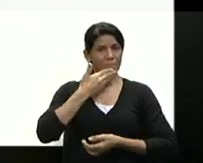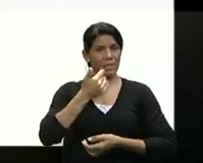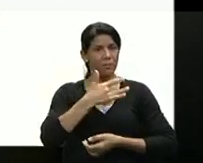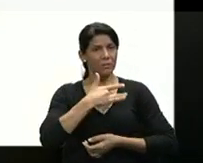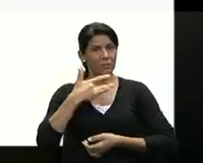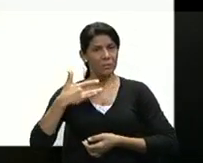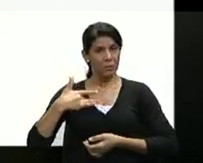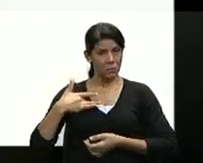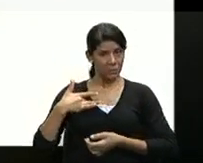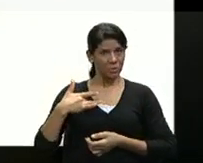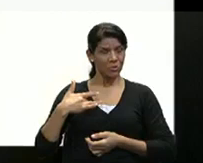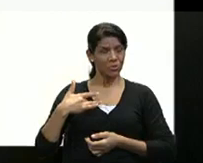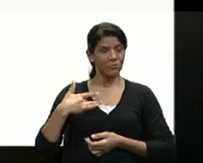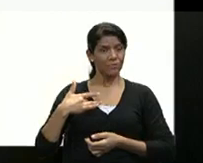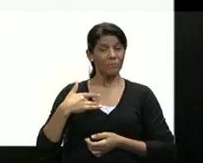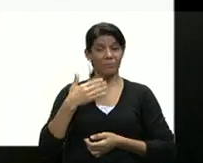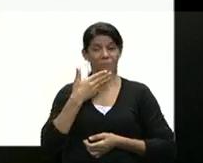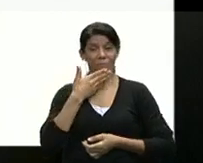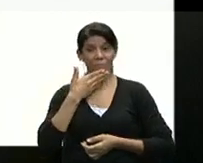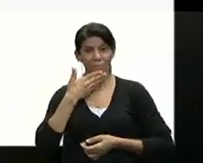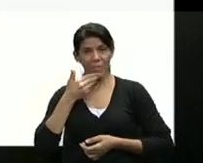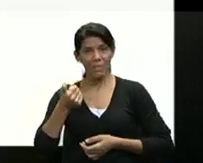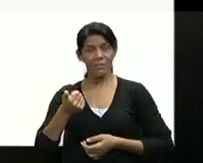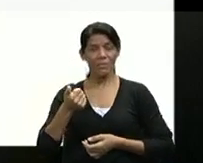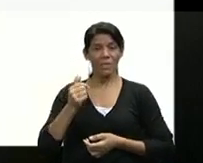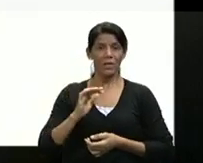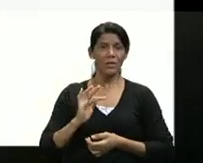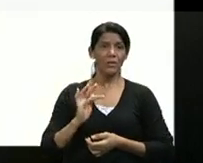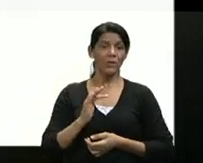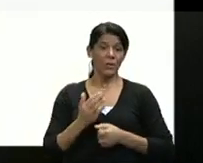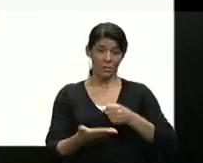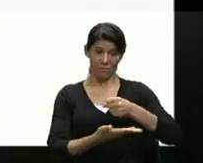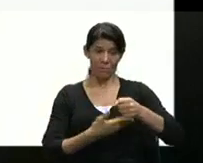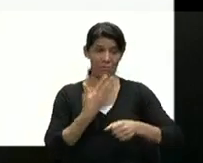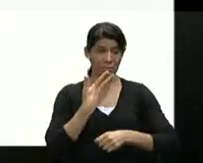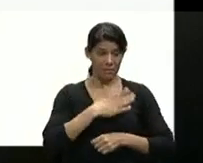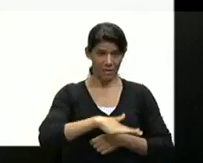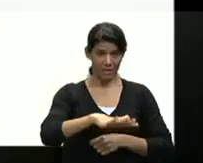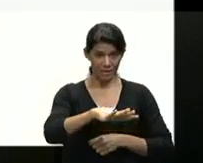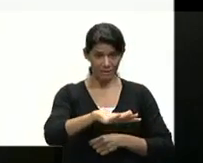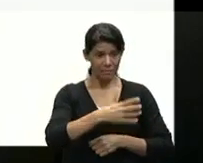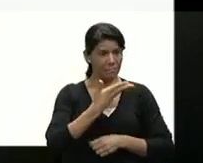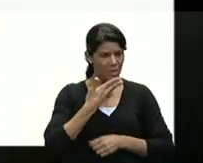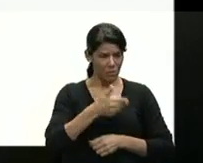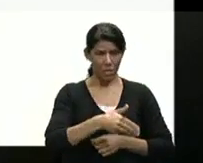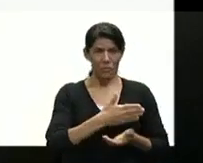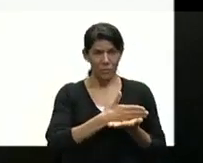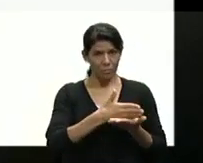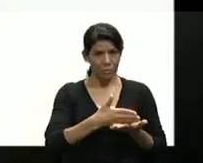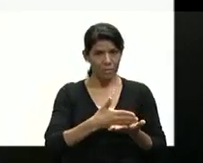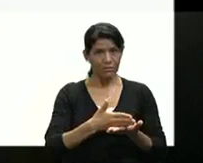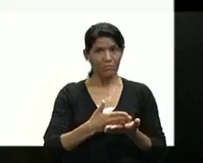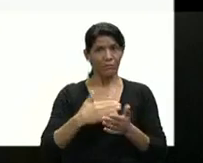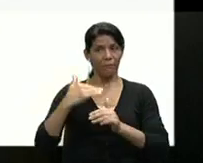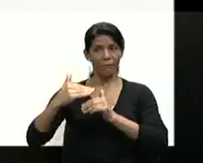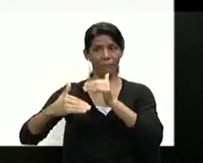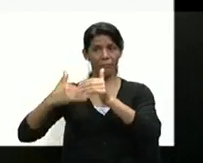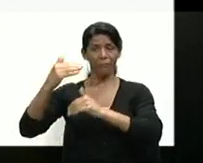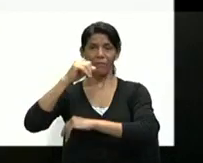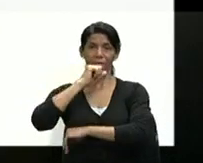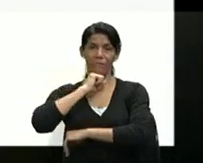evidência disponível, melhorar aqui na base o que nós enxergaremos no futuro.